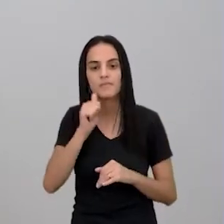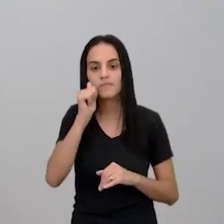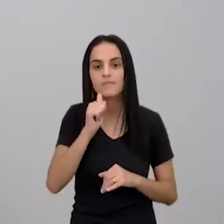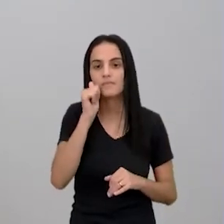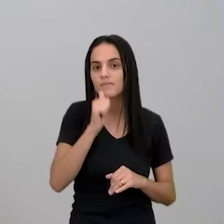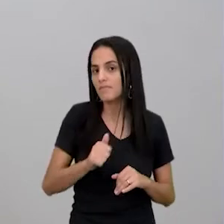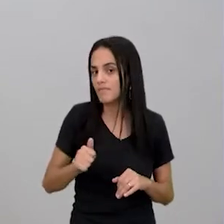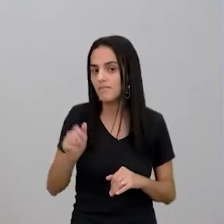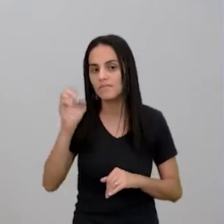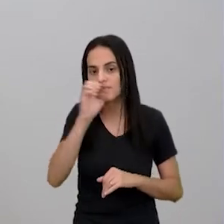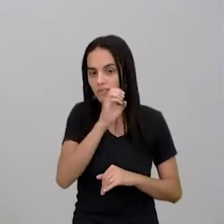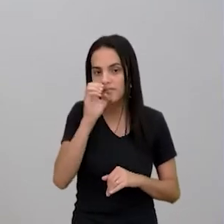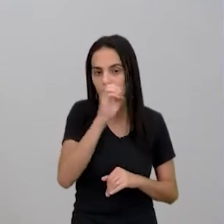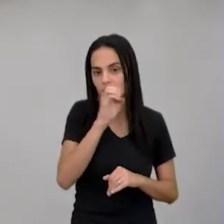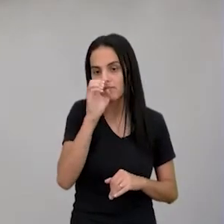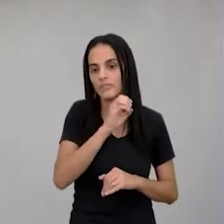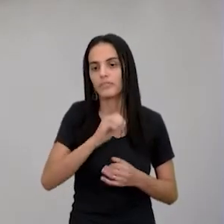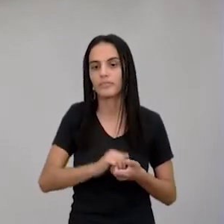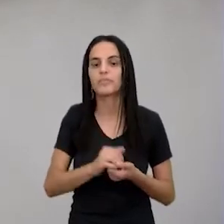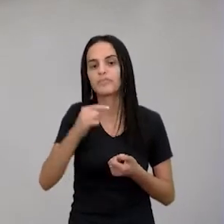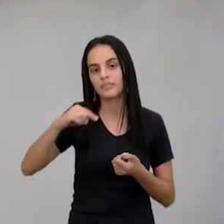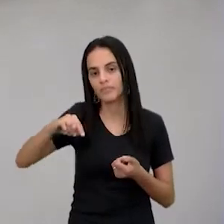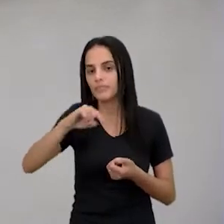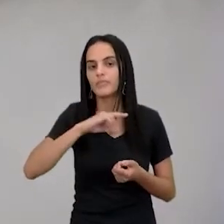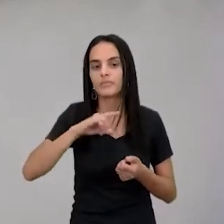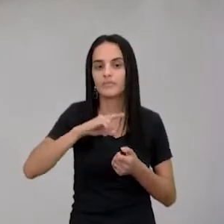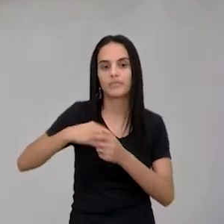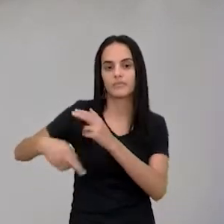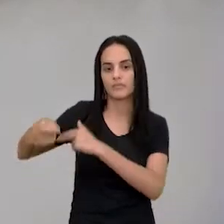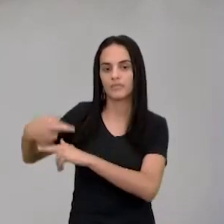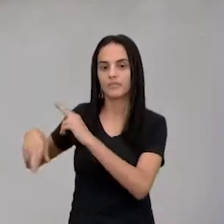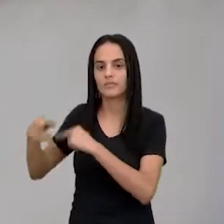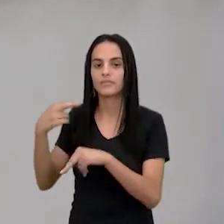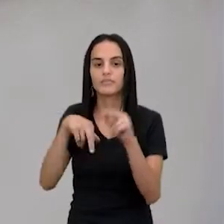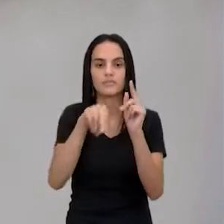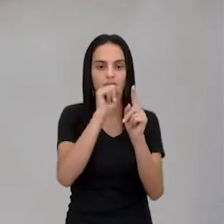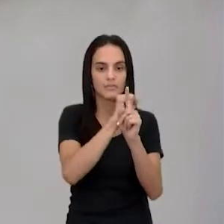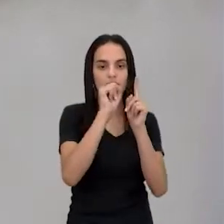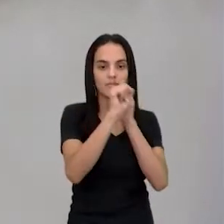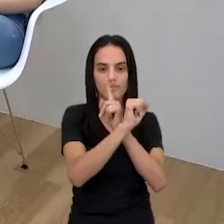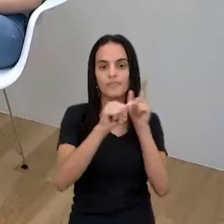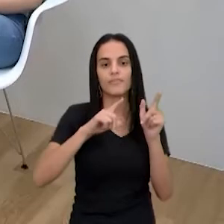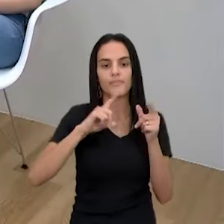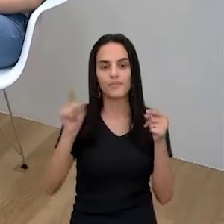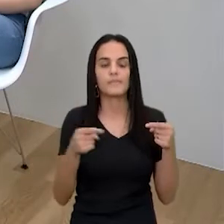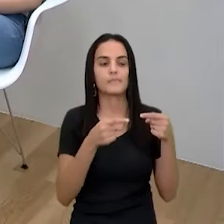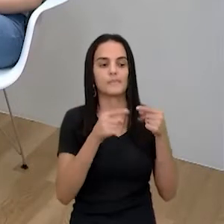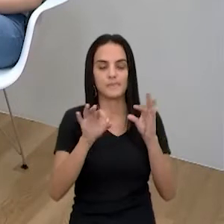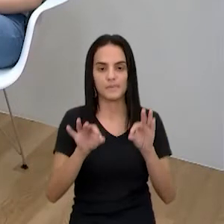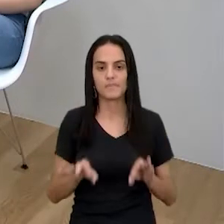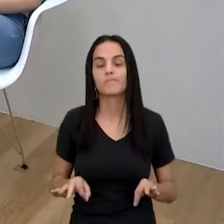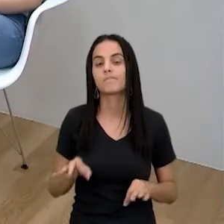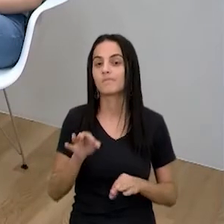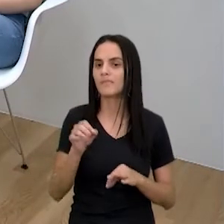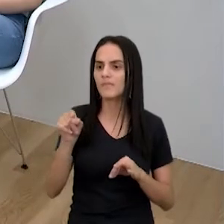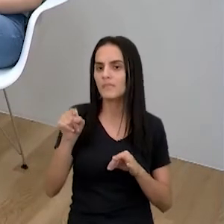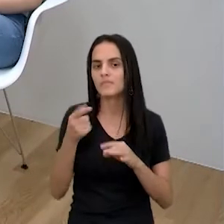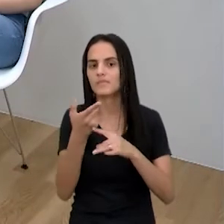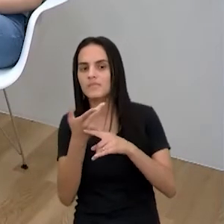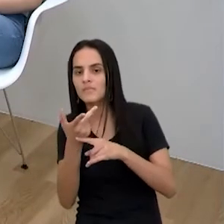aquela urbanização que aconteceu em Roma, por exemplo, tem gente que esquece isso, mas a capital do Império Romano tinha mais de 1 milhão de habitantes.